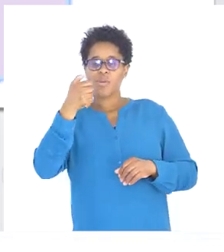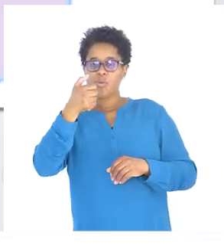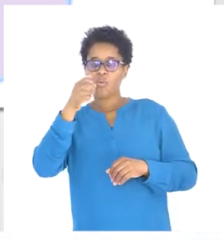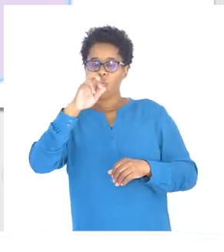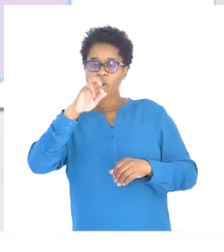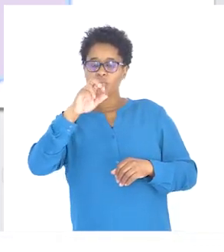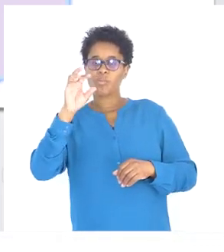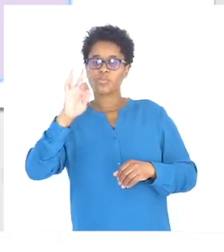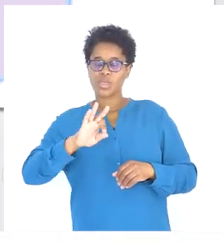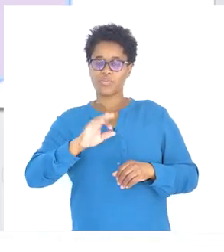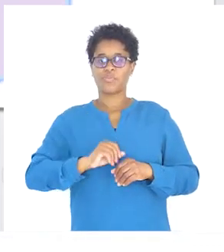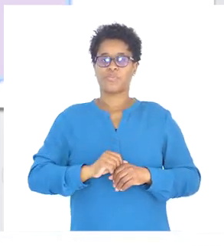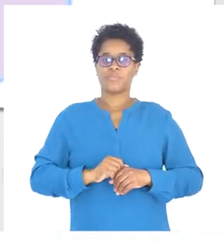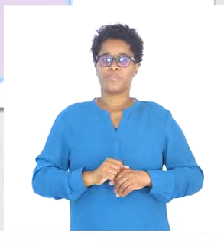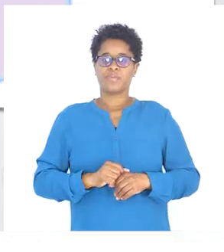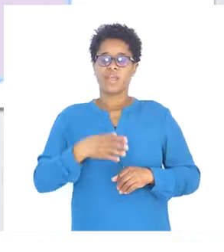5,8%.